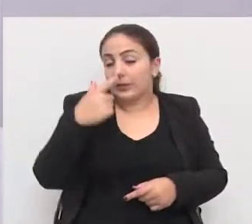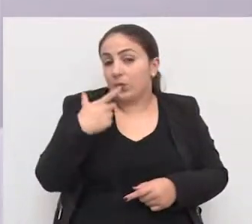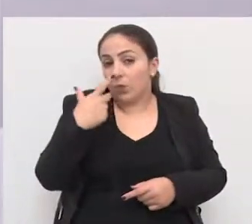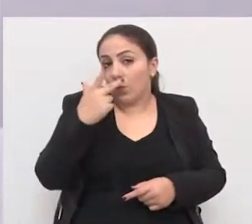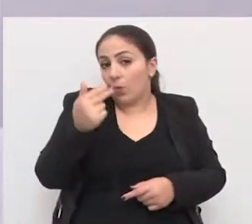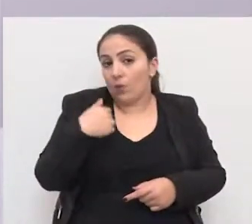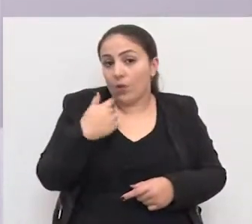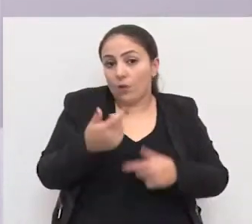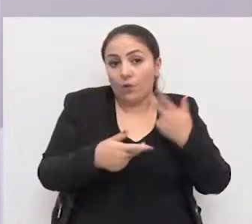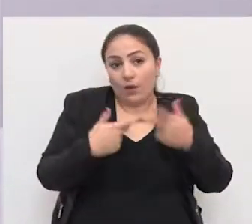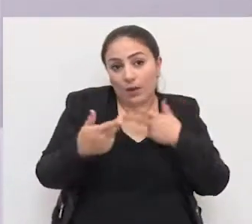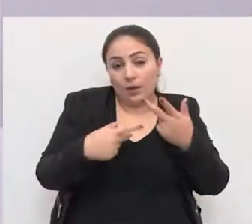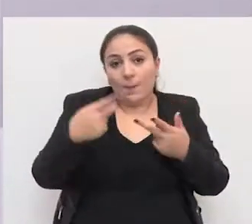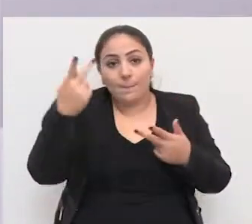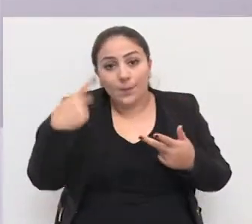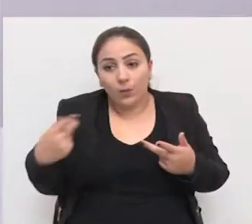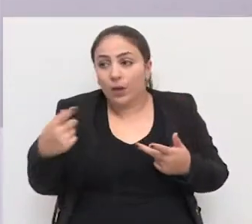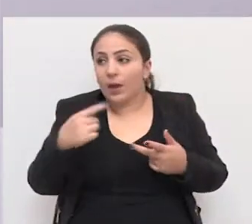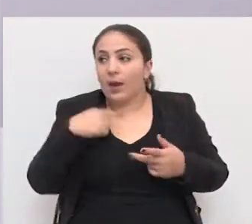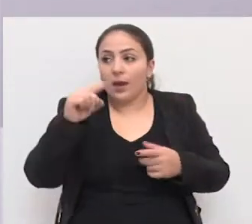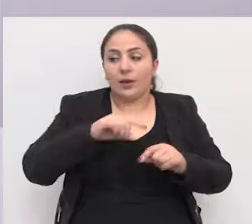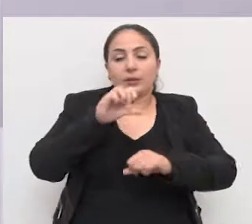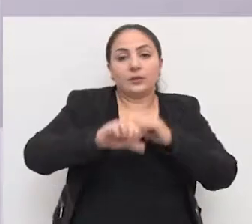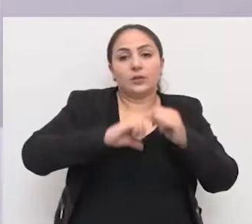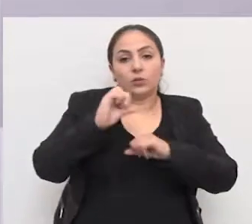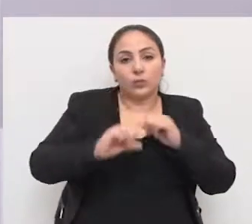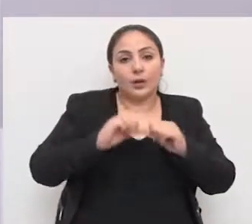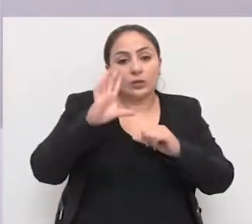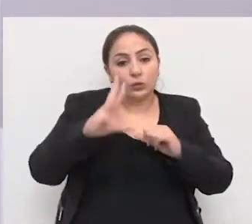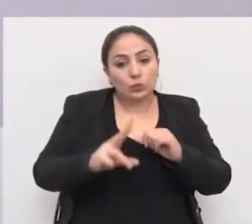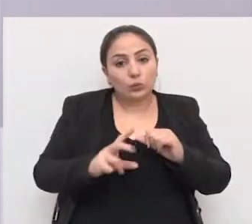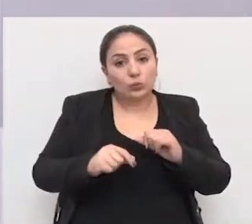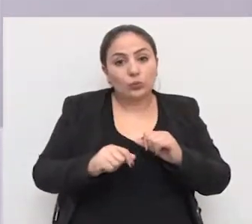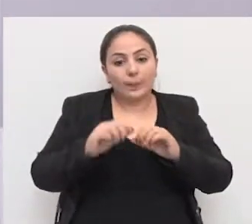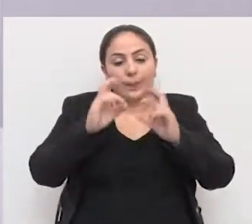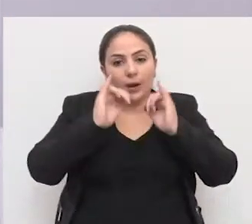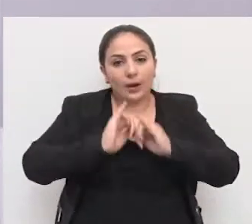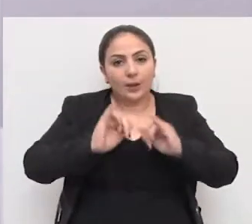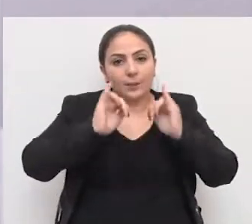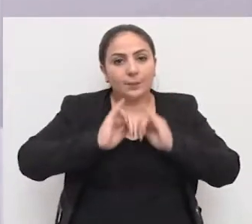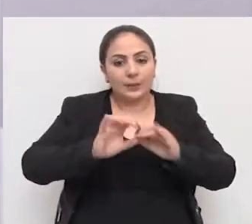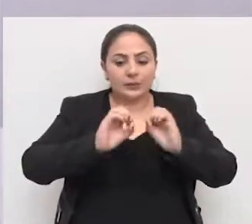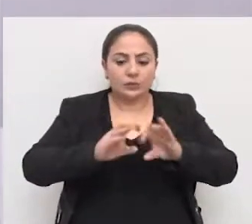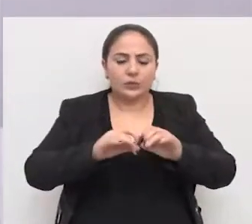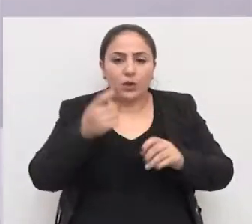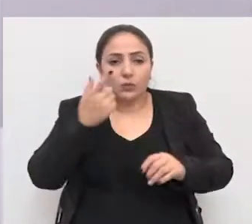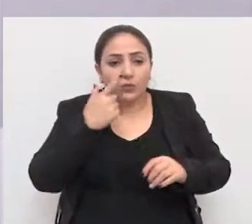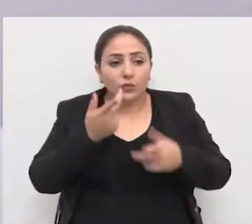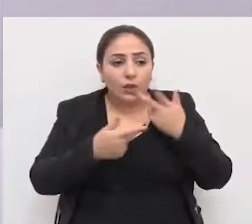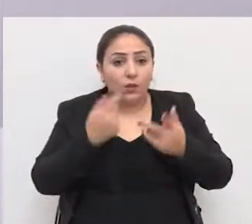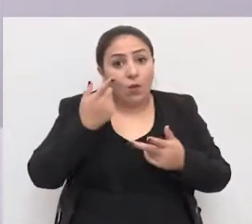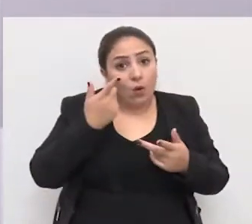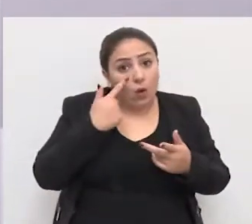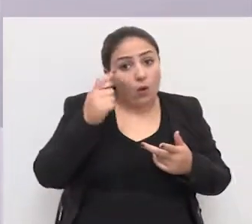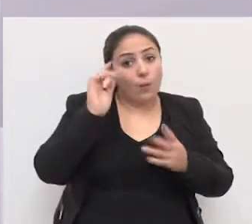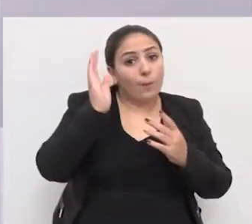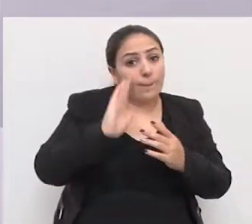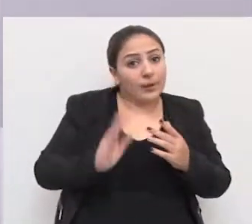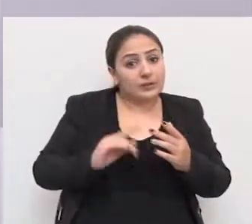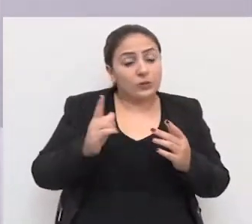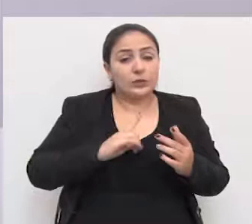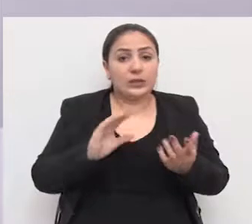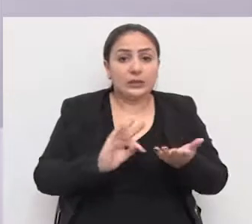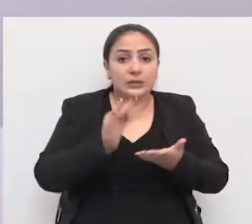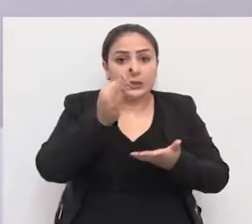A ideia, como eu falei, Paula, é transformar isso em uma campanha educacional. A gente meramente falar para as pessoas, olha, o Brasil